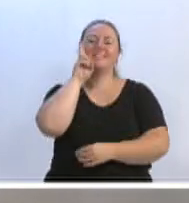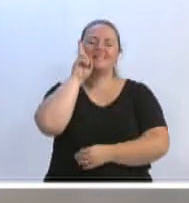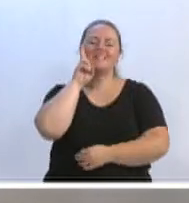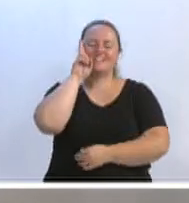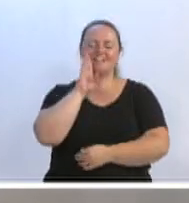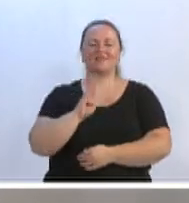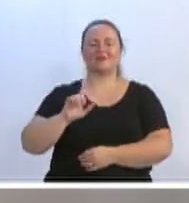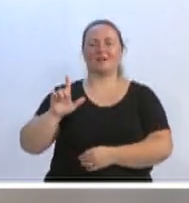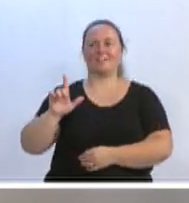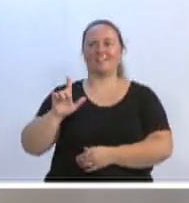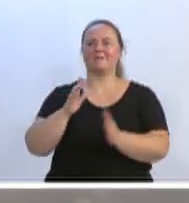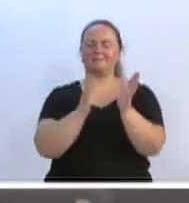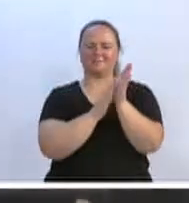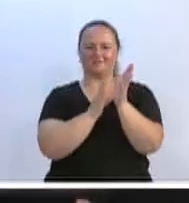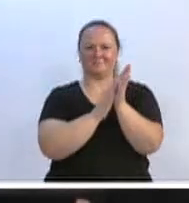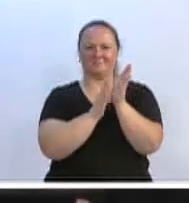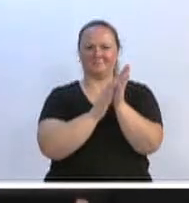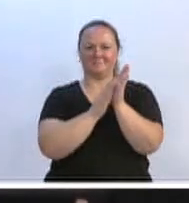Blumenau. Por favor.